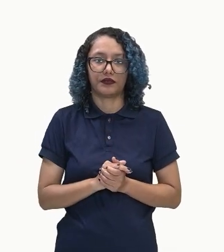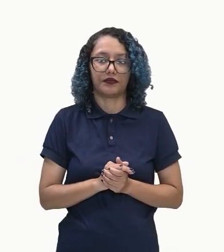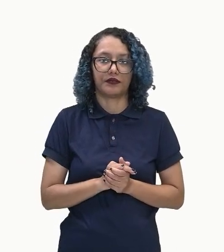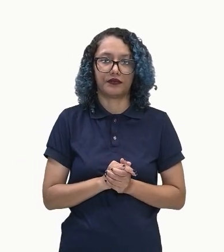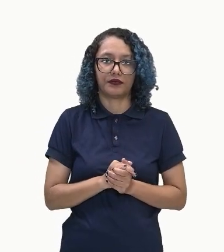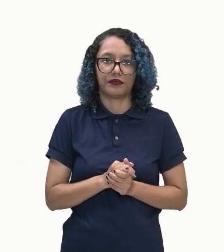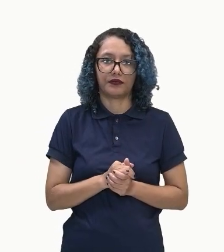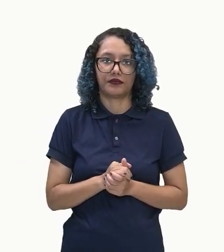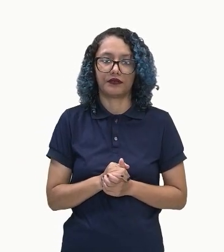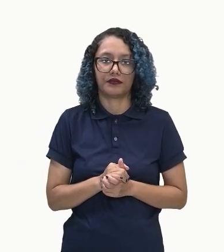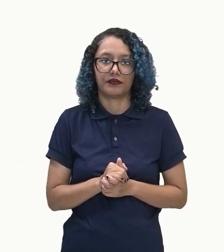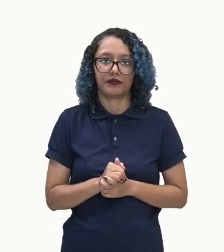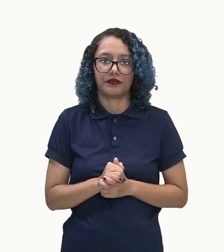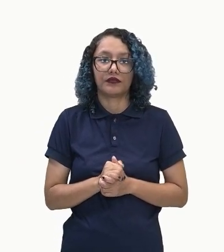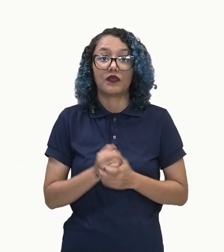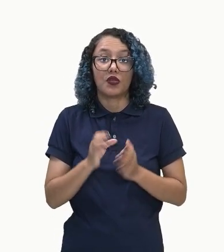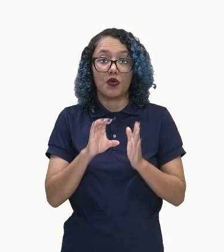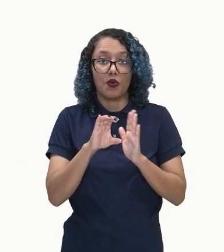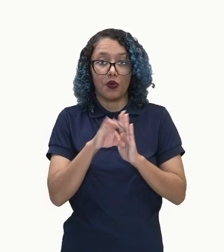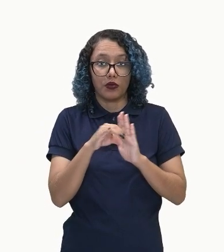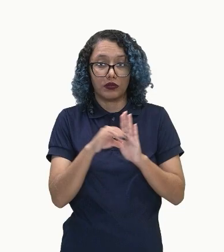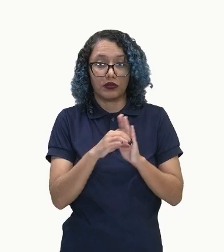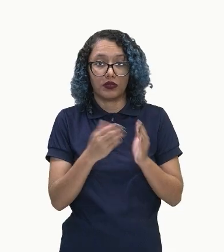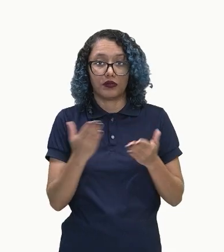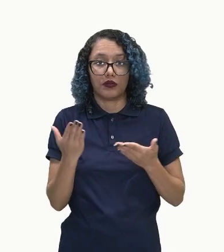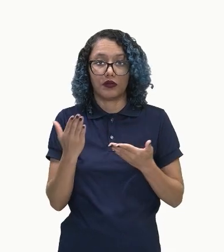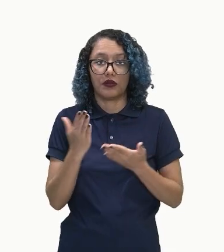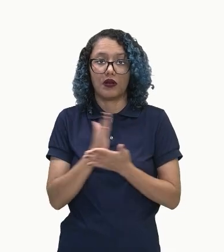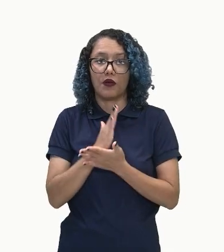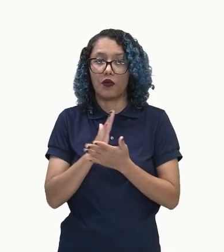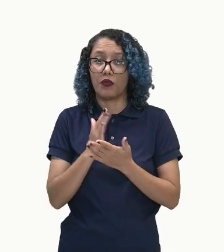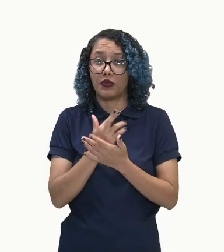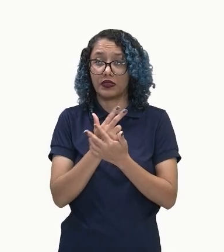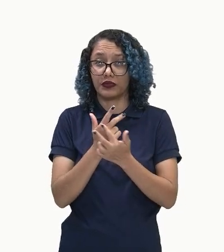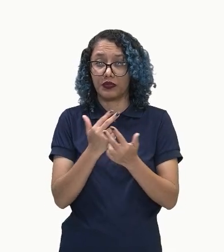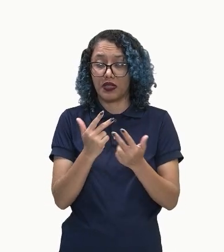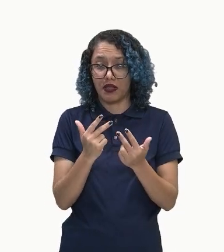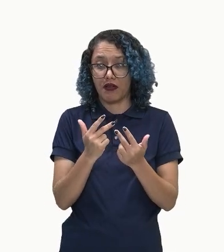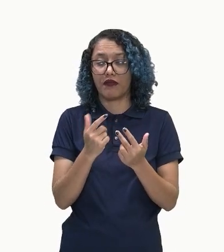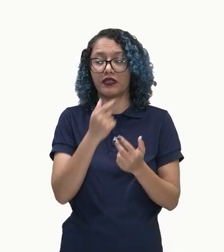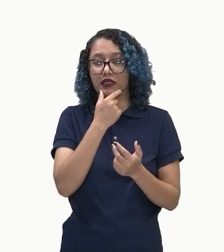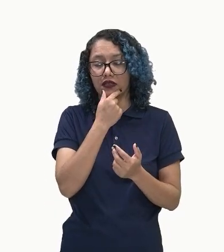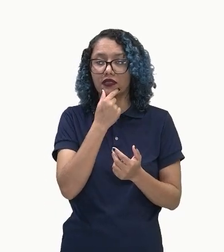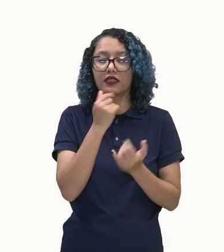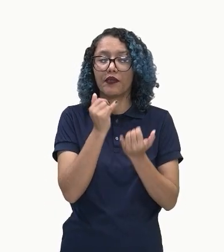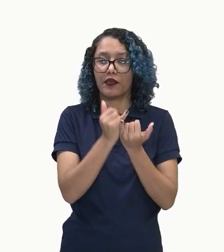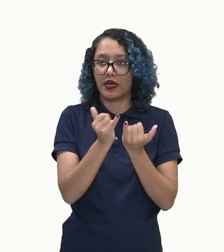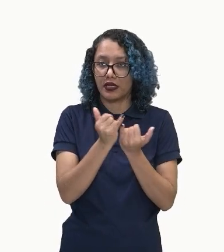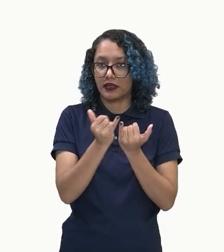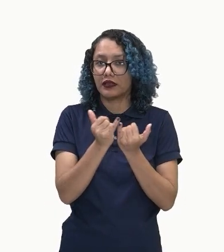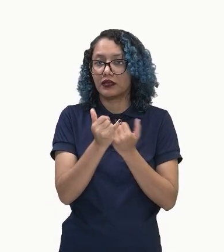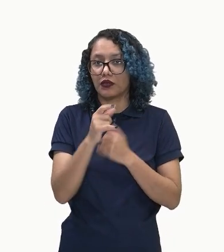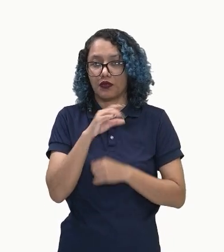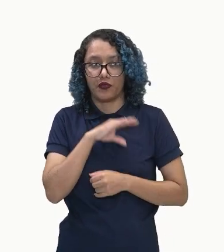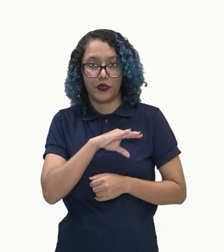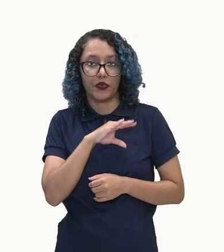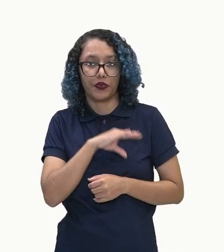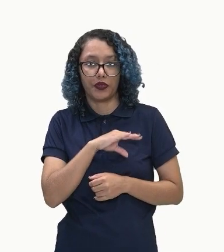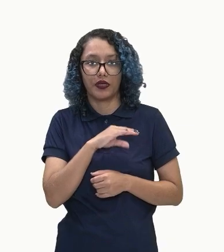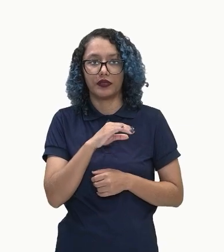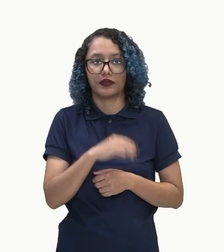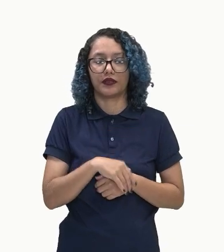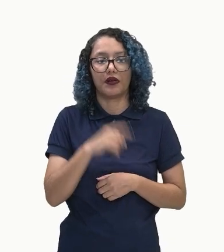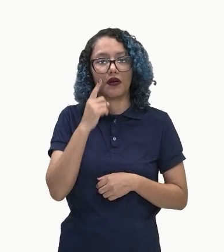tá certo? Definition. Repare que muitas palavras na língua inglesa são parecidas com palavras da língua portuguesa.